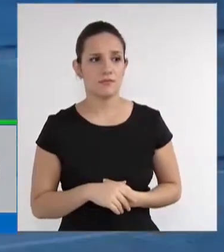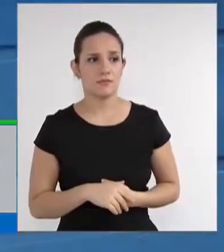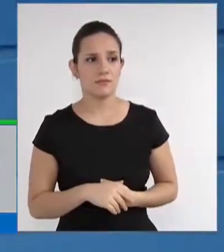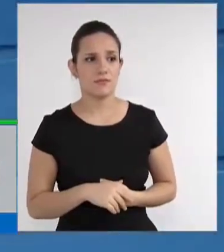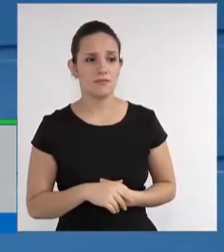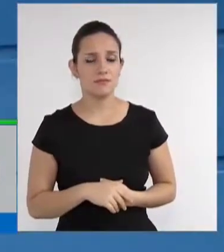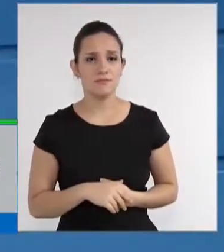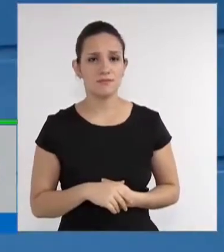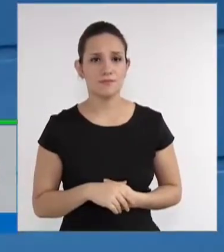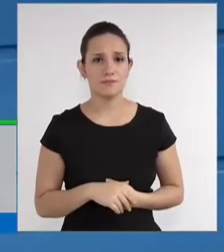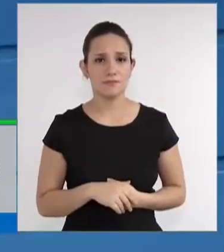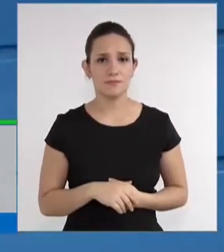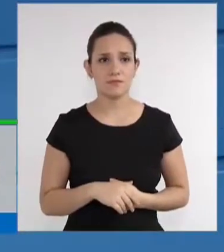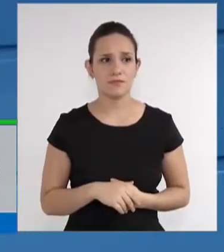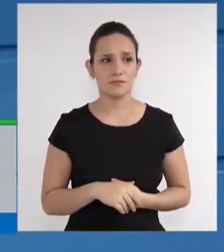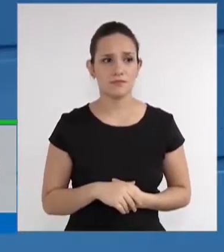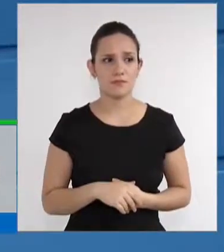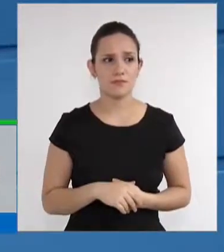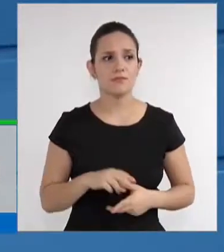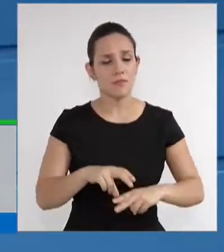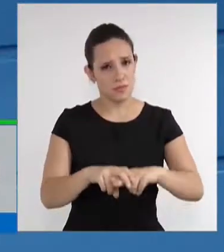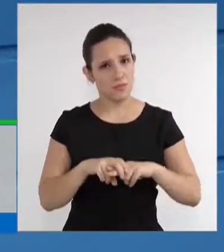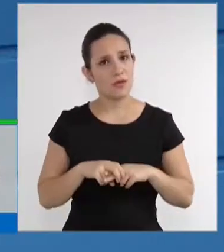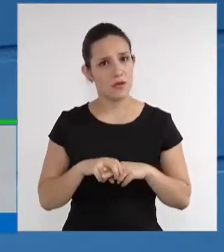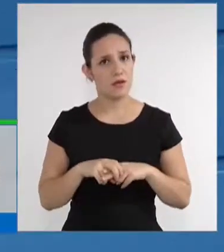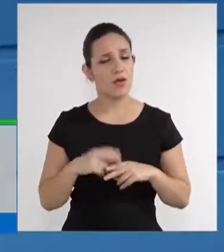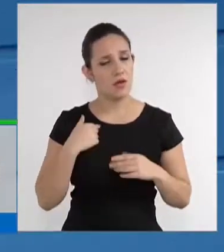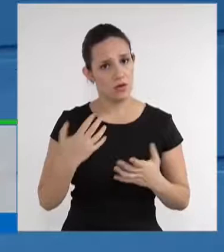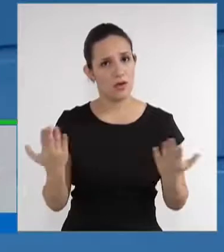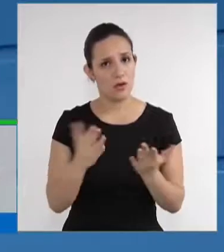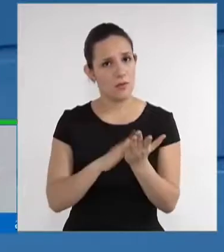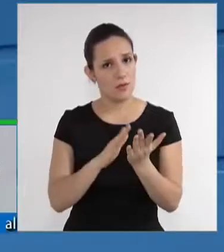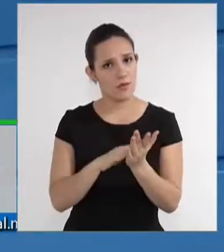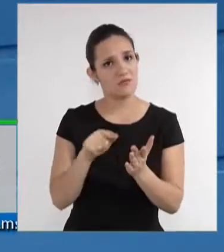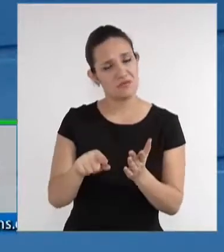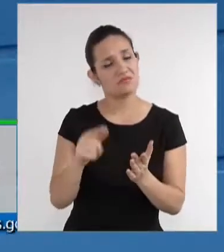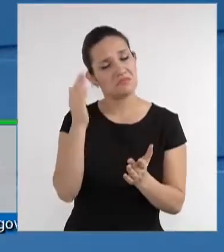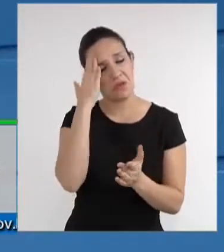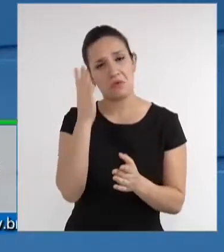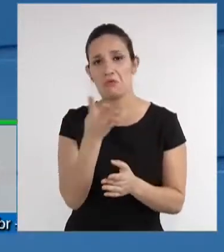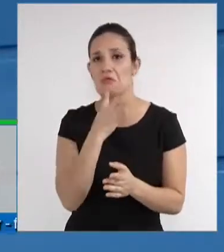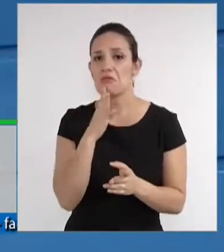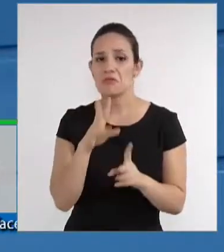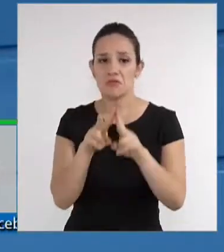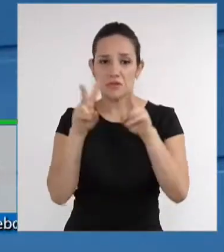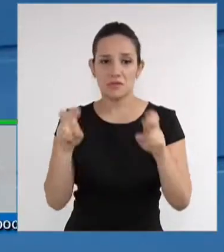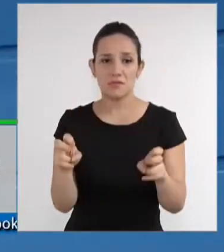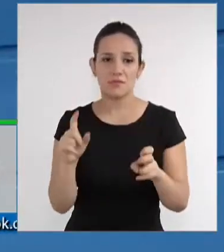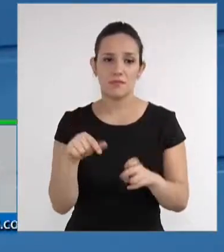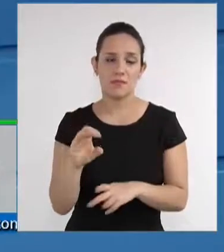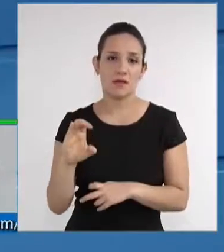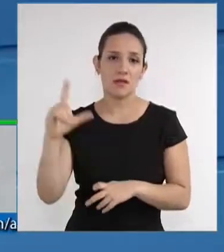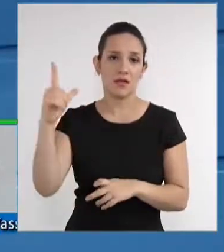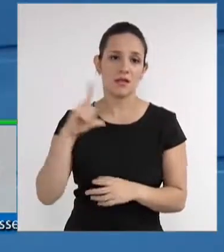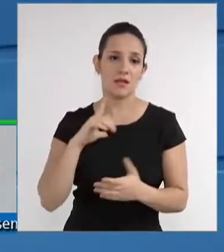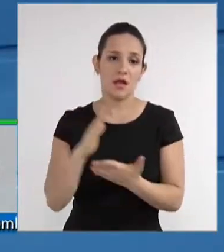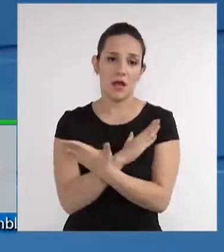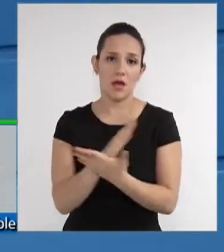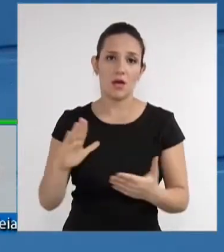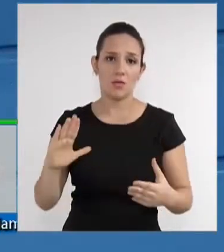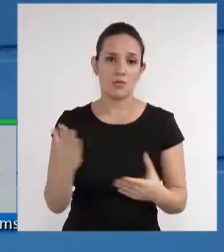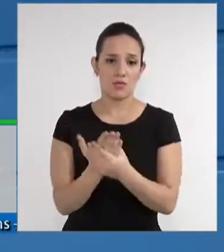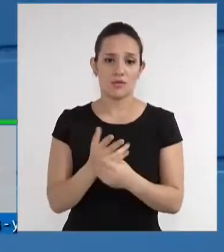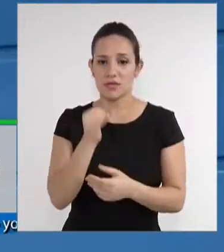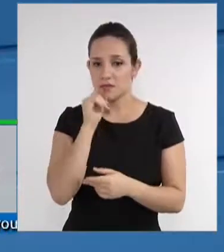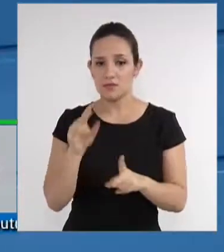deputado, primeiro quero parabenizar pelo conhecimento de causa, né, e segundo, por trazer esse tema. Evidentemente que tem alguns processos, particularmente